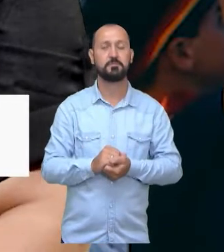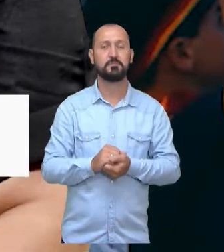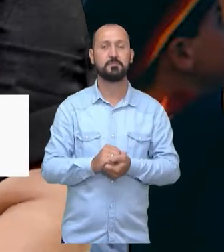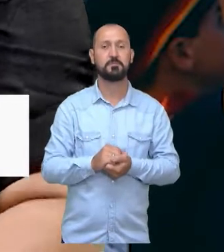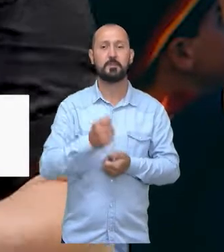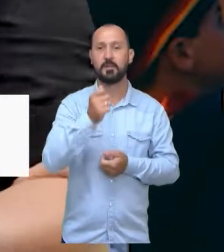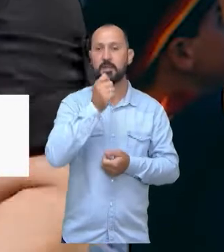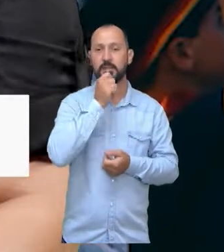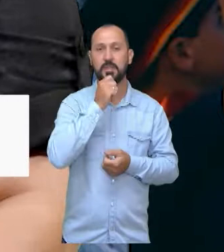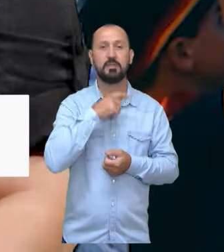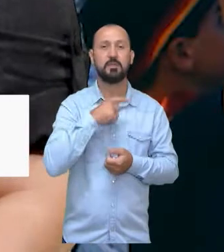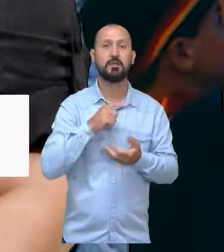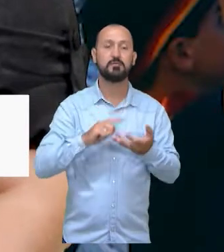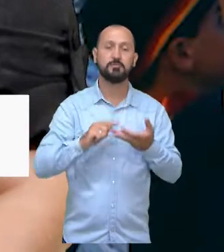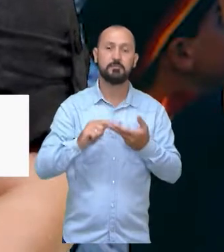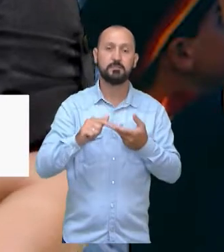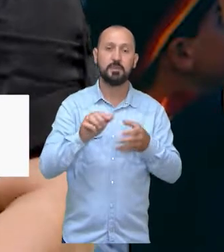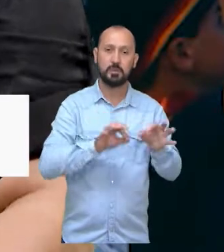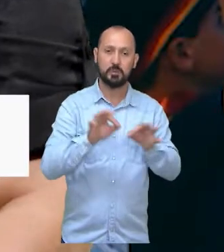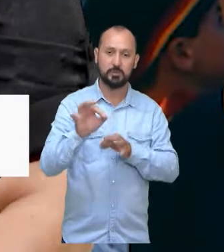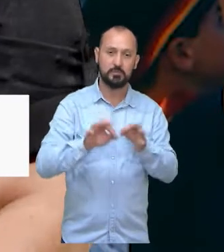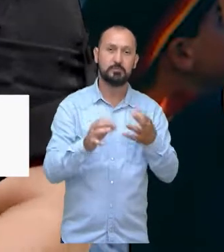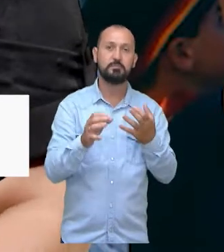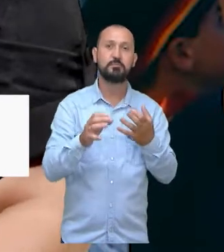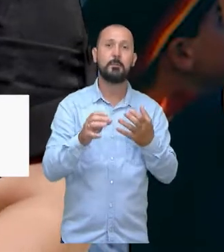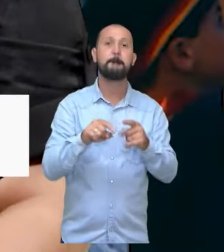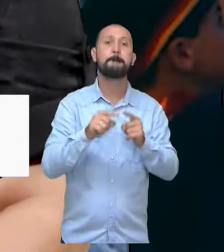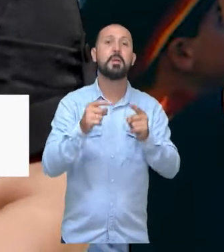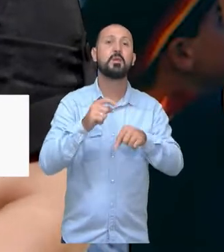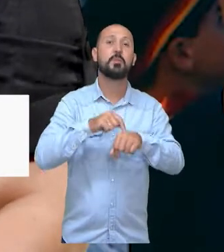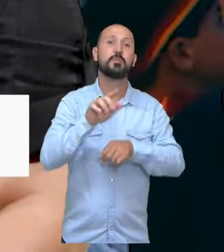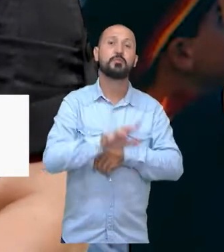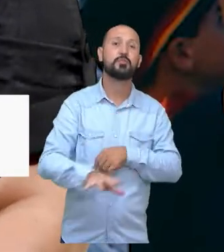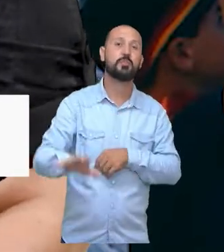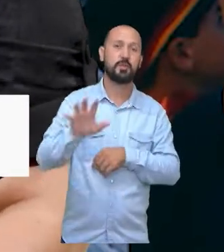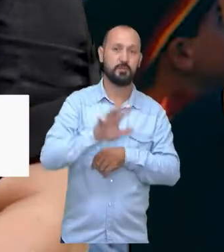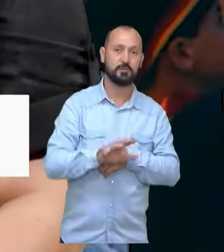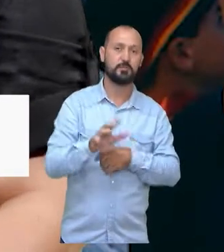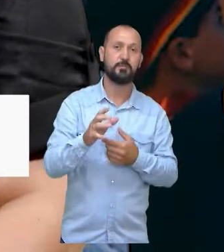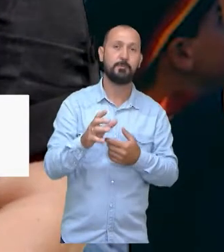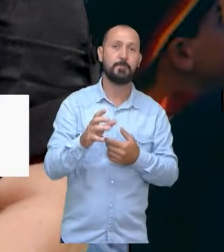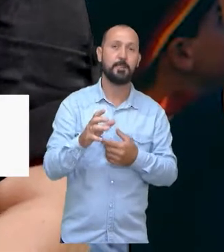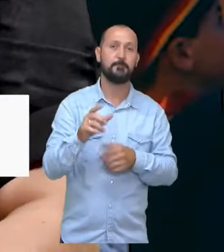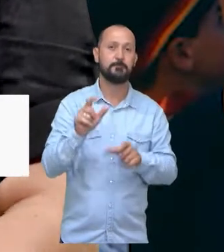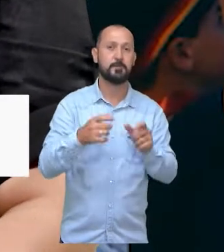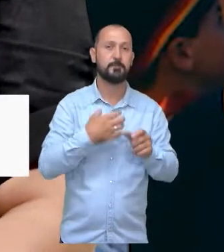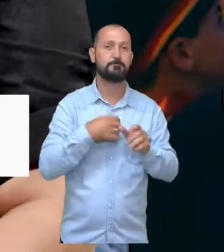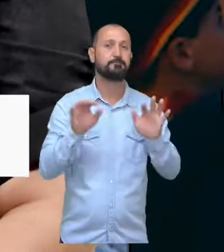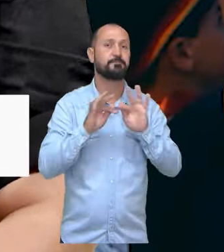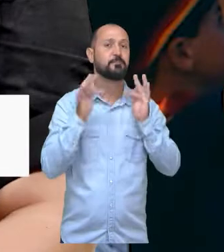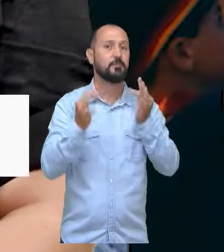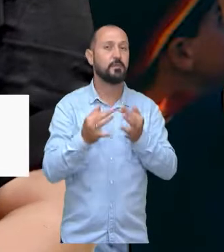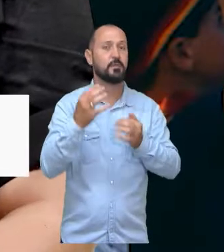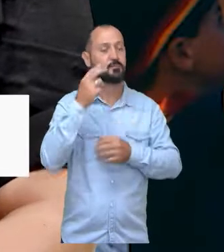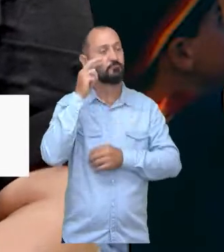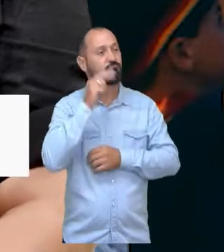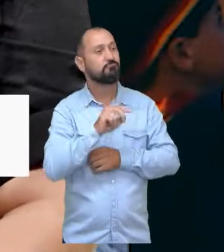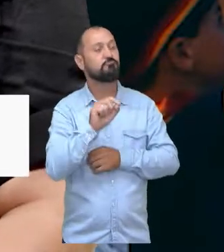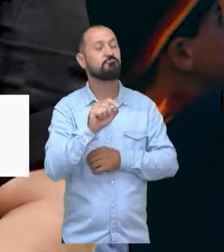muita coisa que ser construída e colocada, mas de uma forma geral as pessoas estão muito felizes de verem essas expressões